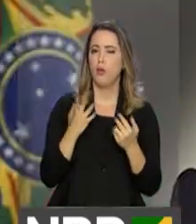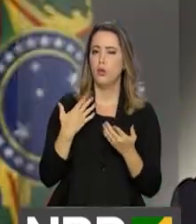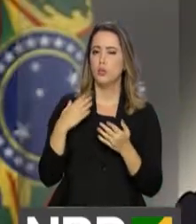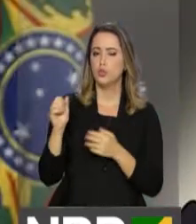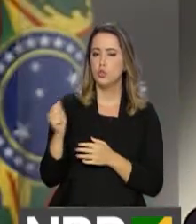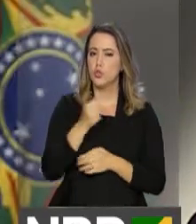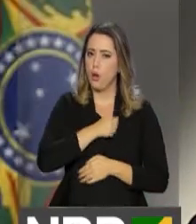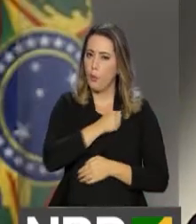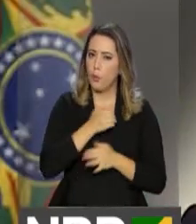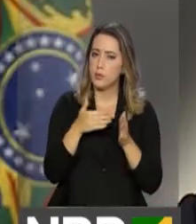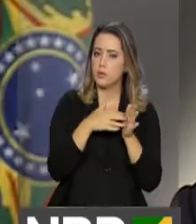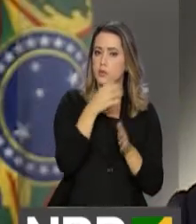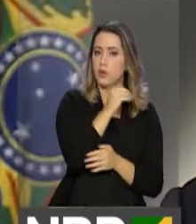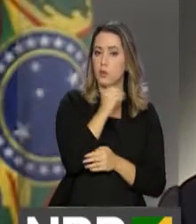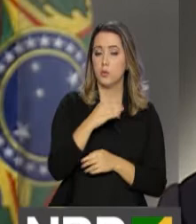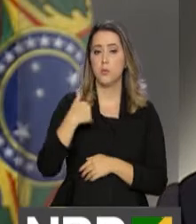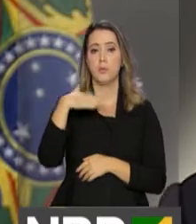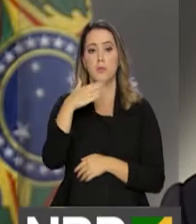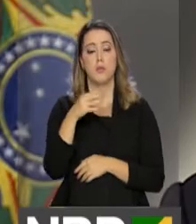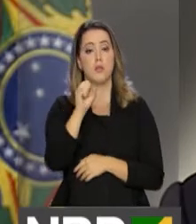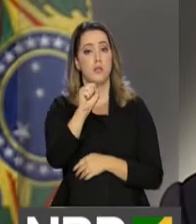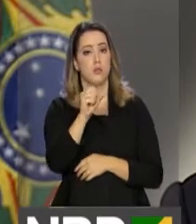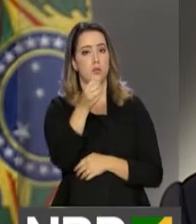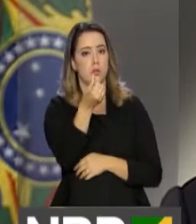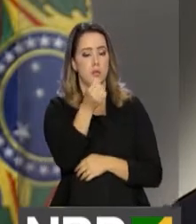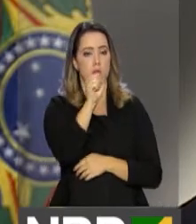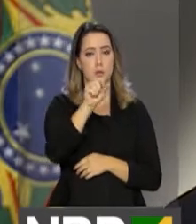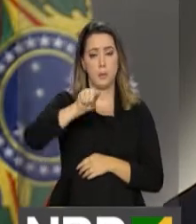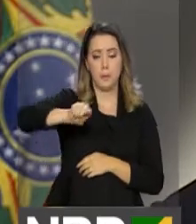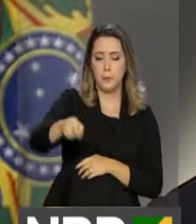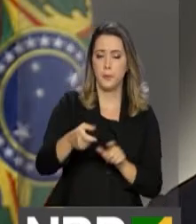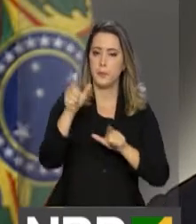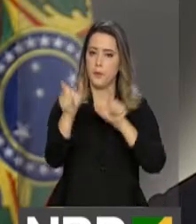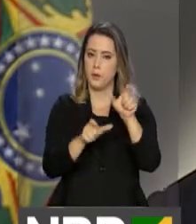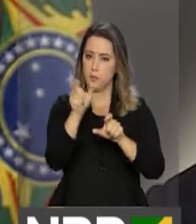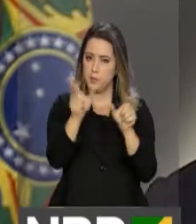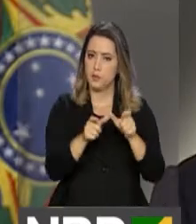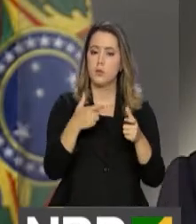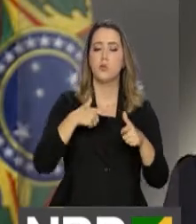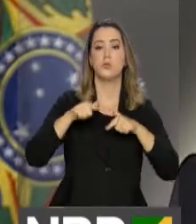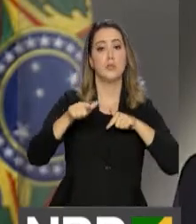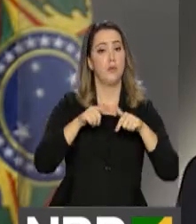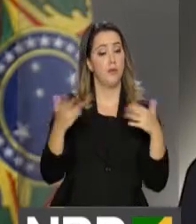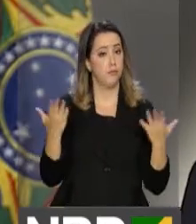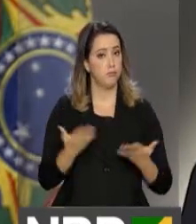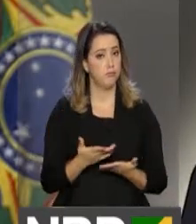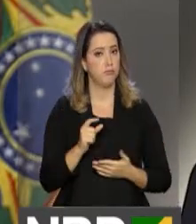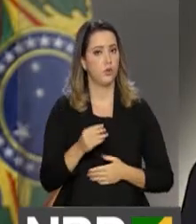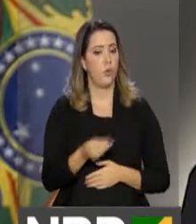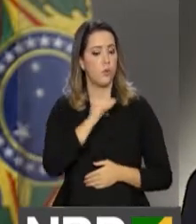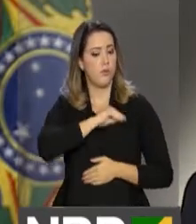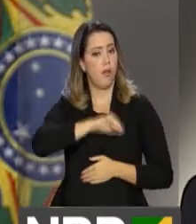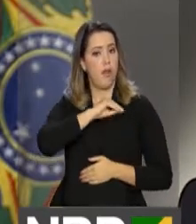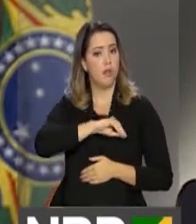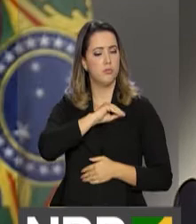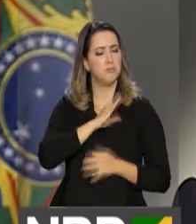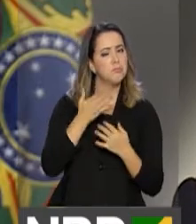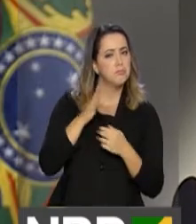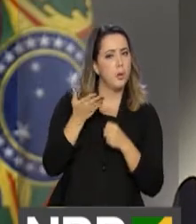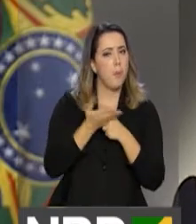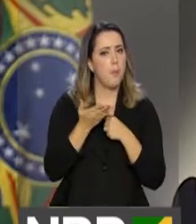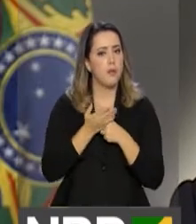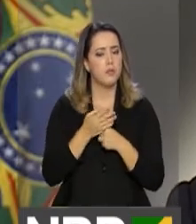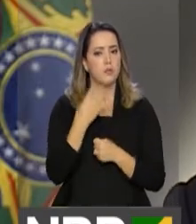mais de oitocentos e sessenta e oito mil pessoas conseguiram emprego o valor dos salários está em média